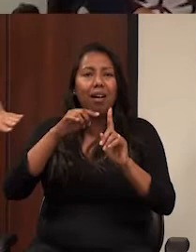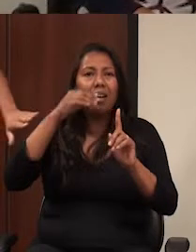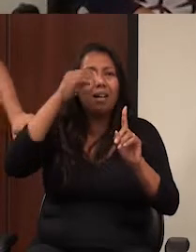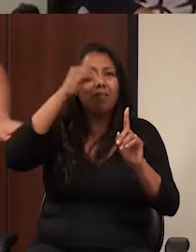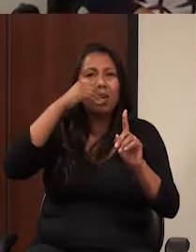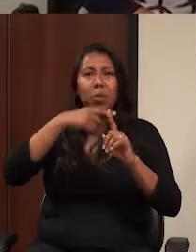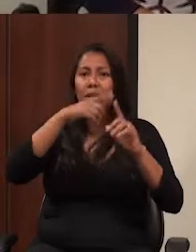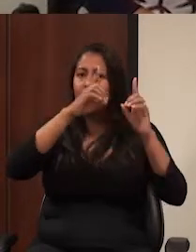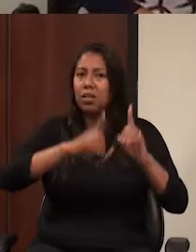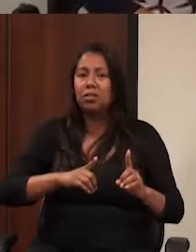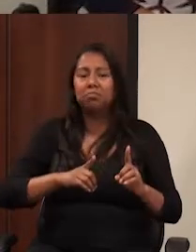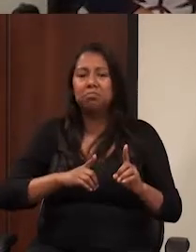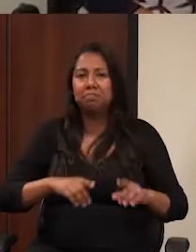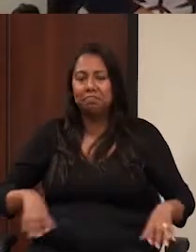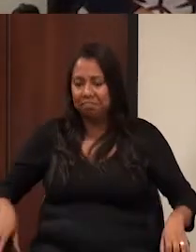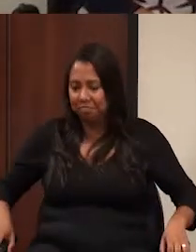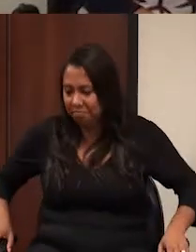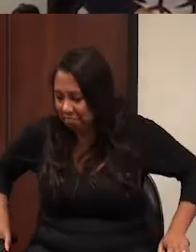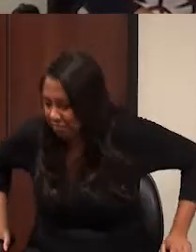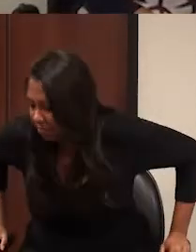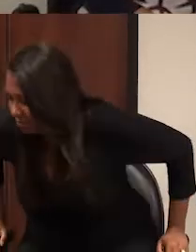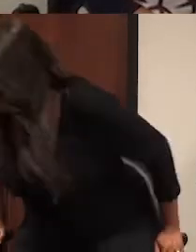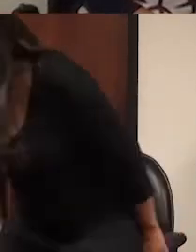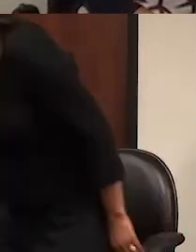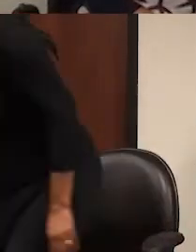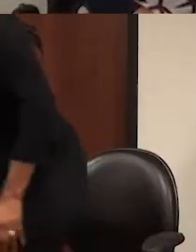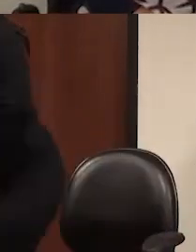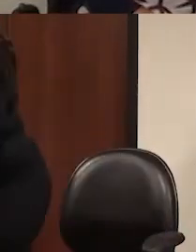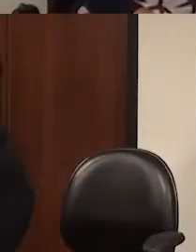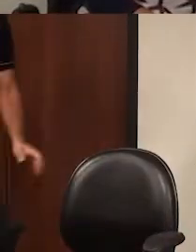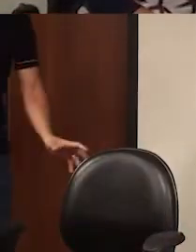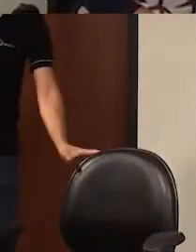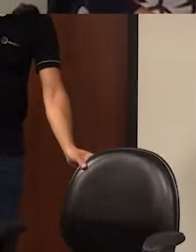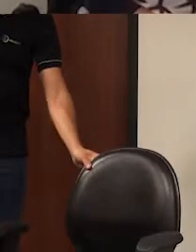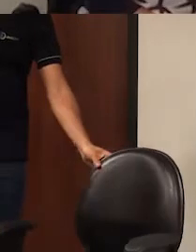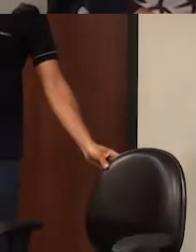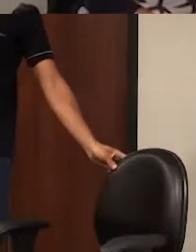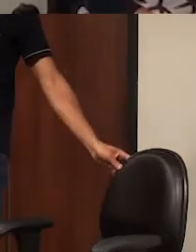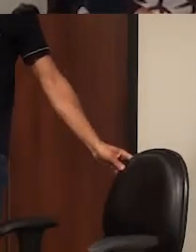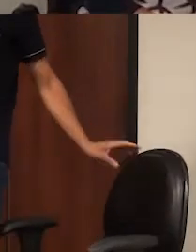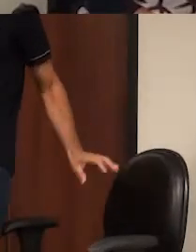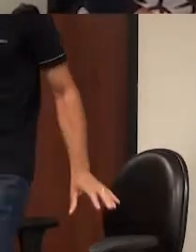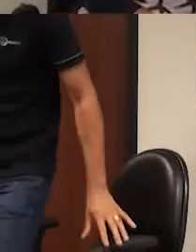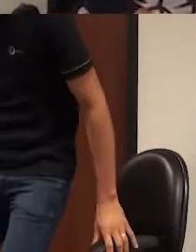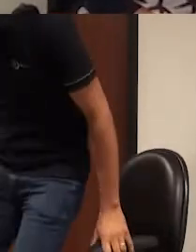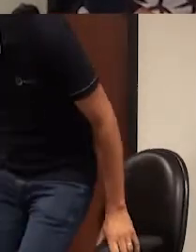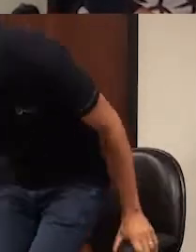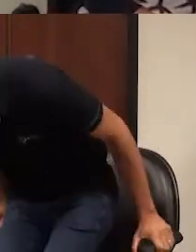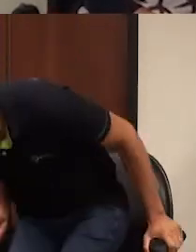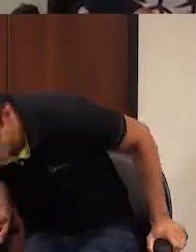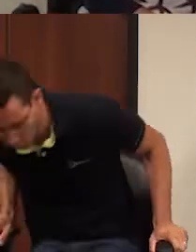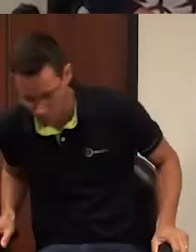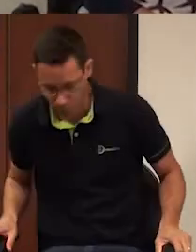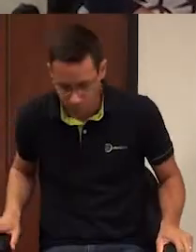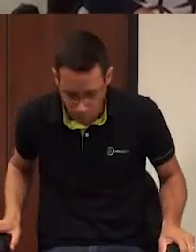de uma pessoa com deficiência. Aí, quando a gente pega um caso em que a família leva ao